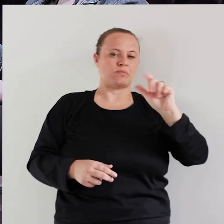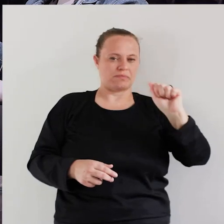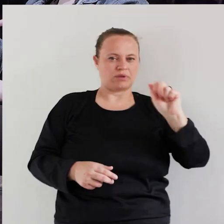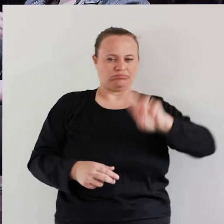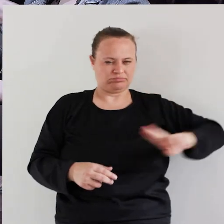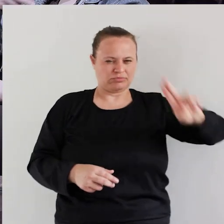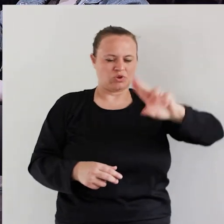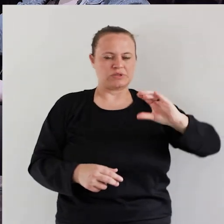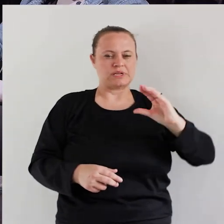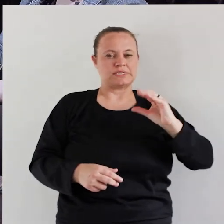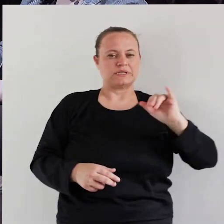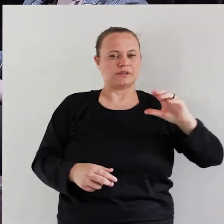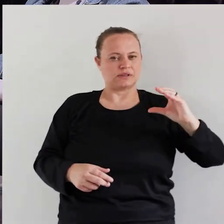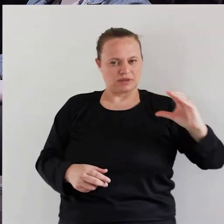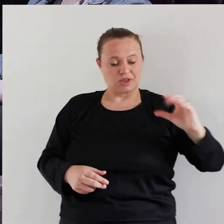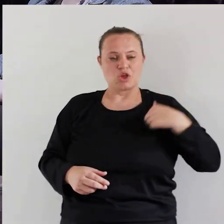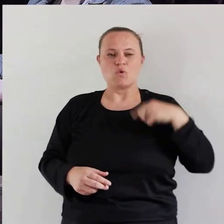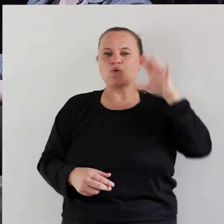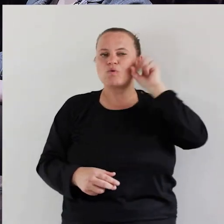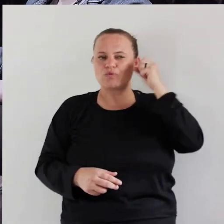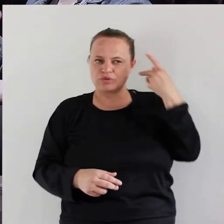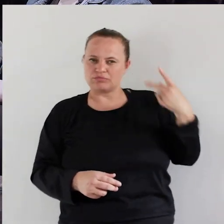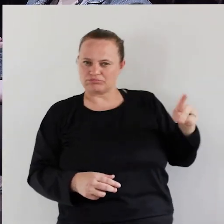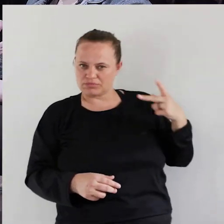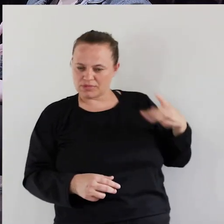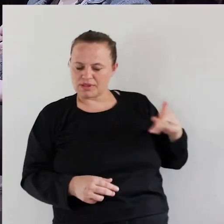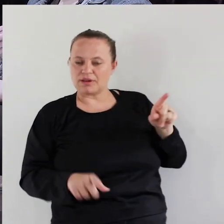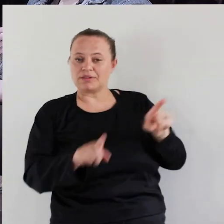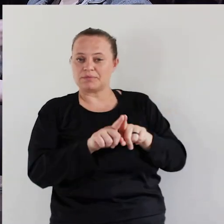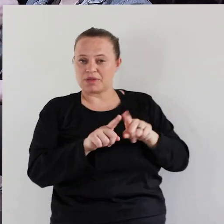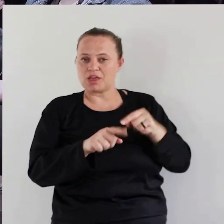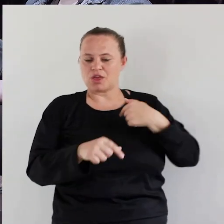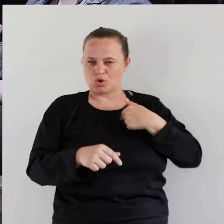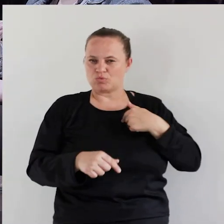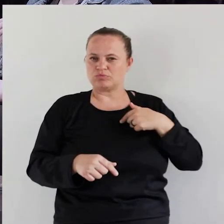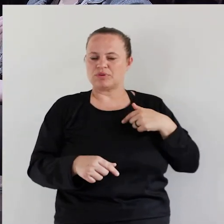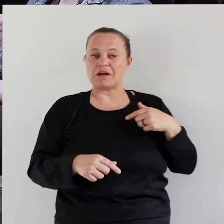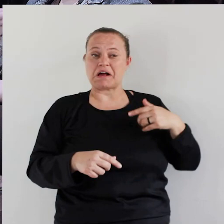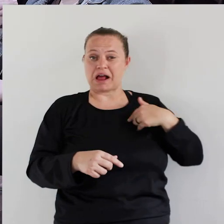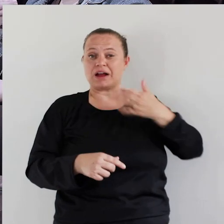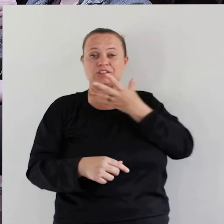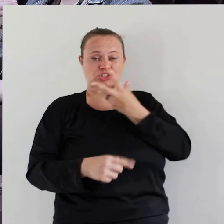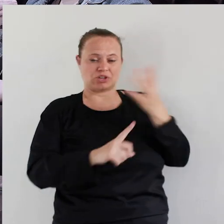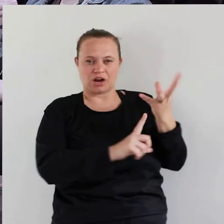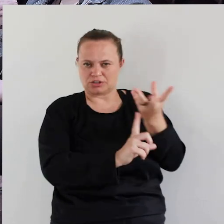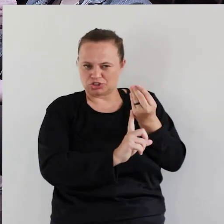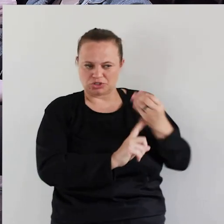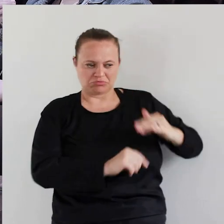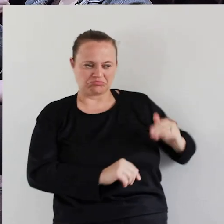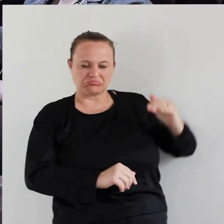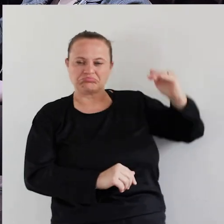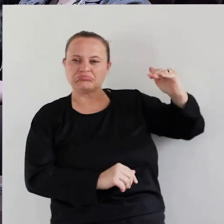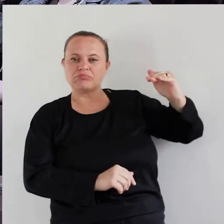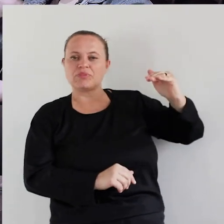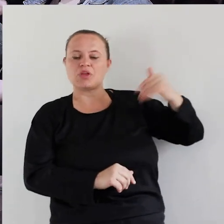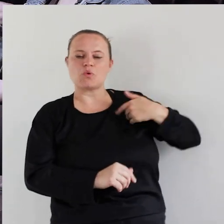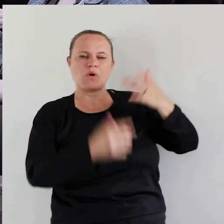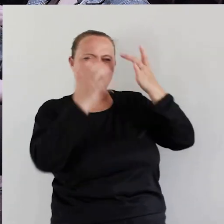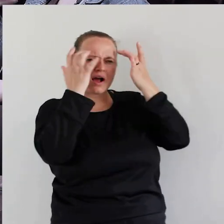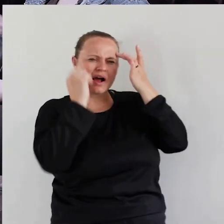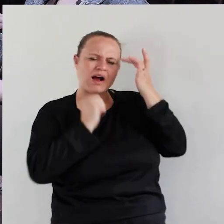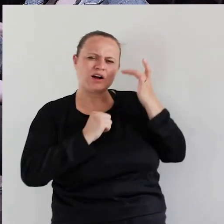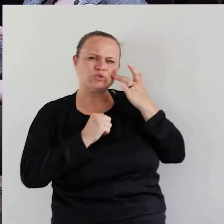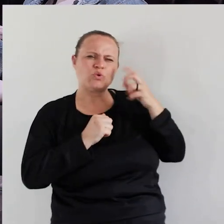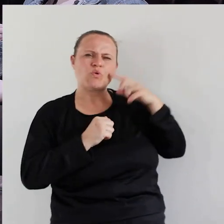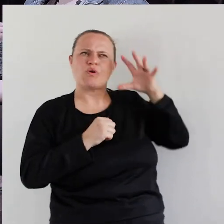só o Ocupa-SIC, como outros movimentos. E lendo o trabalho dela e ouvindo ela falar, acho que eu sou